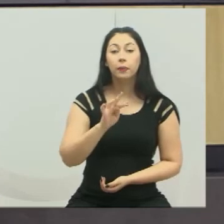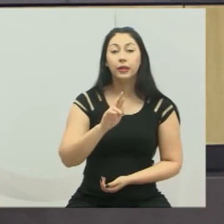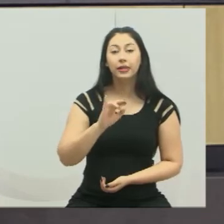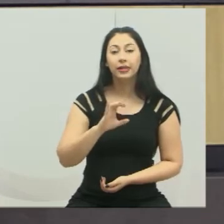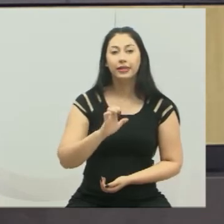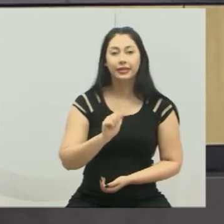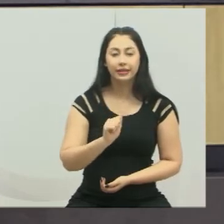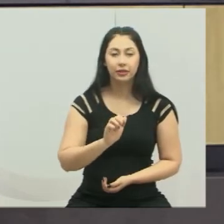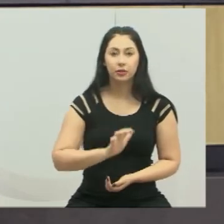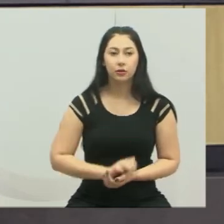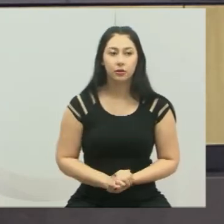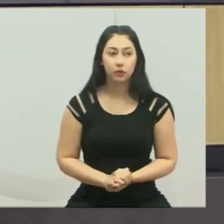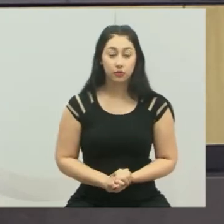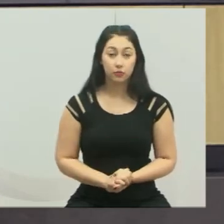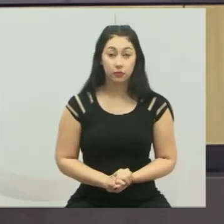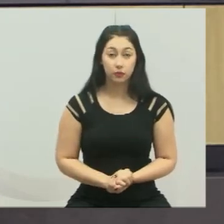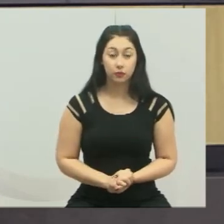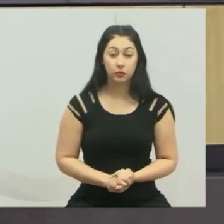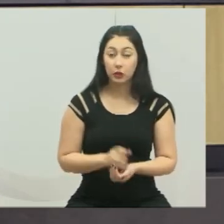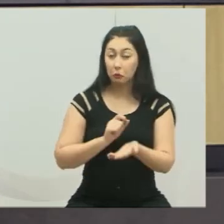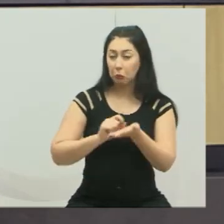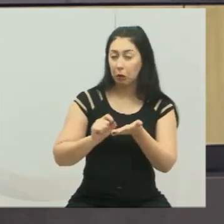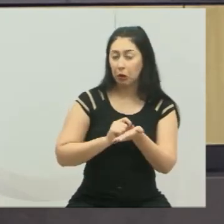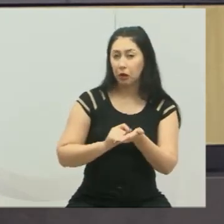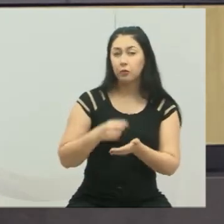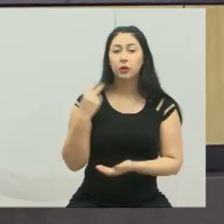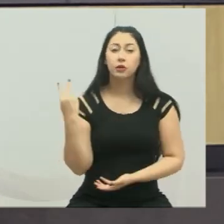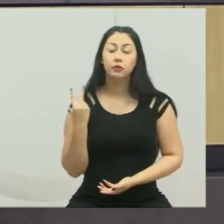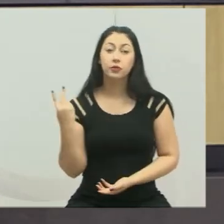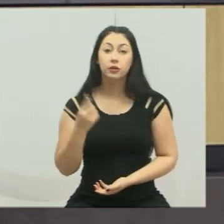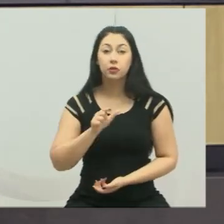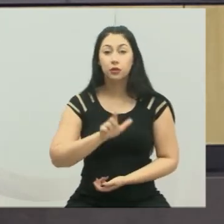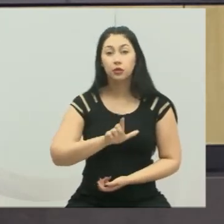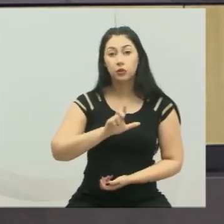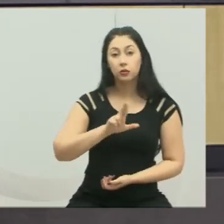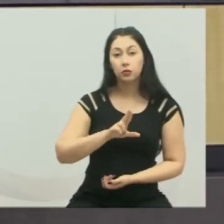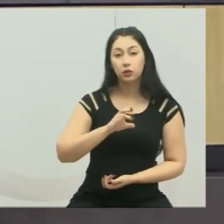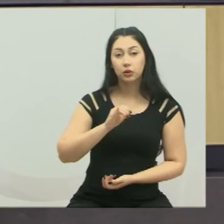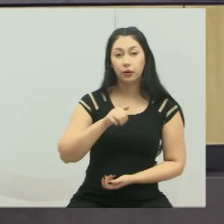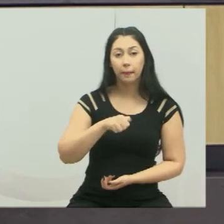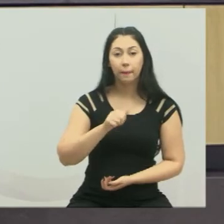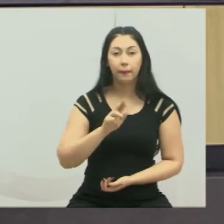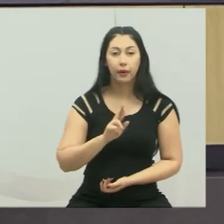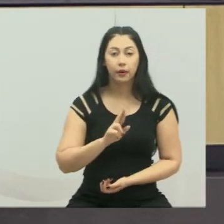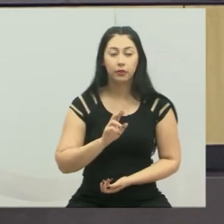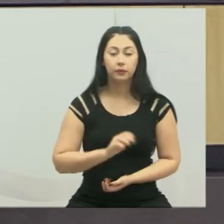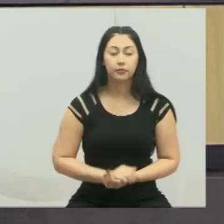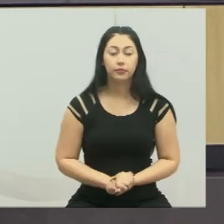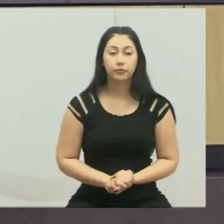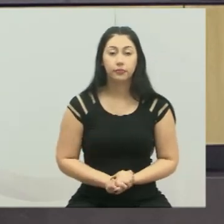Salles Germano, formulado pela vereadora Lucimar Ponciano.